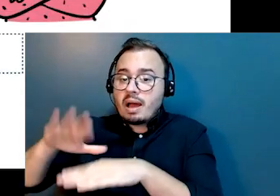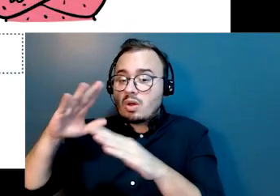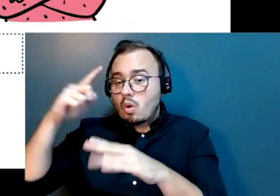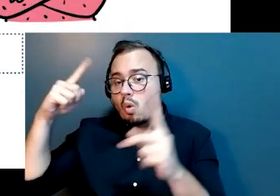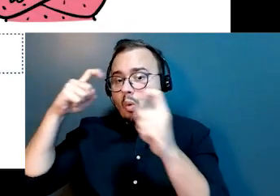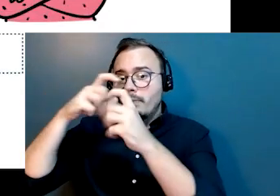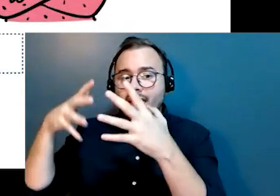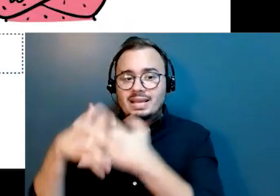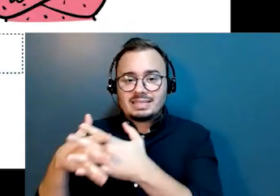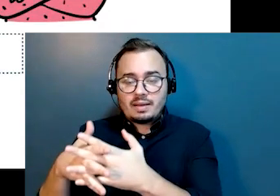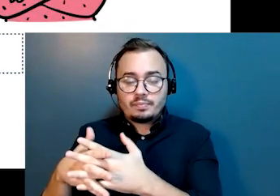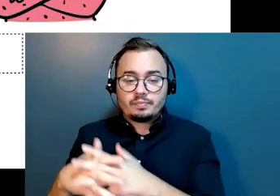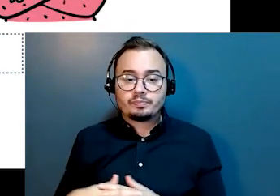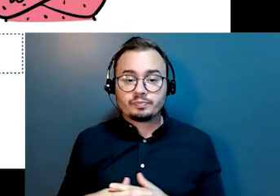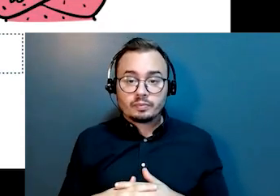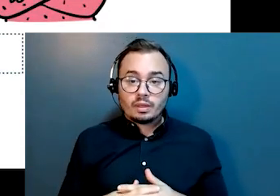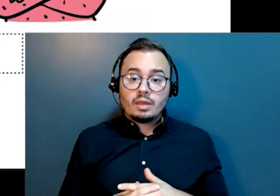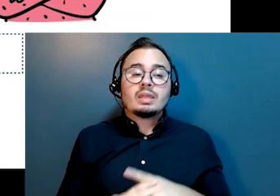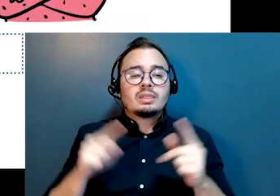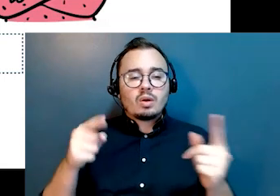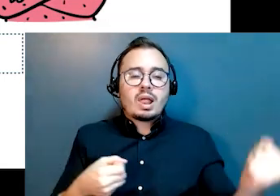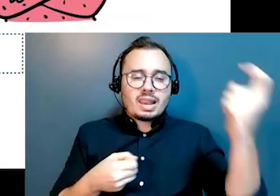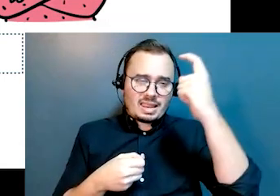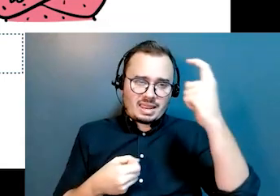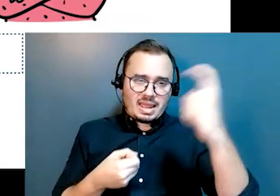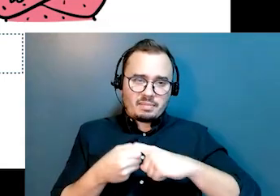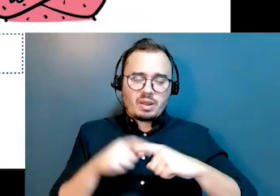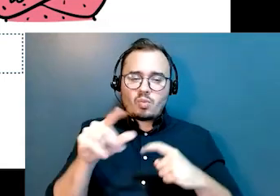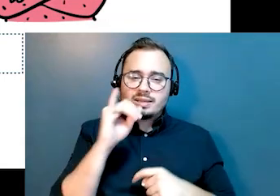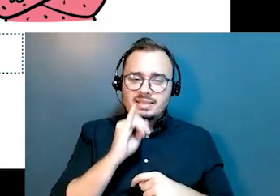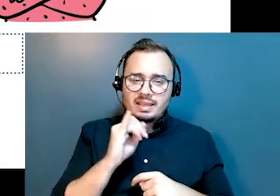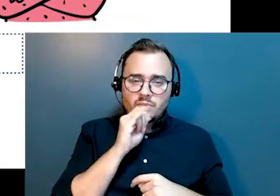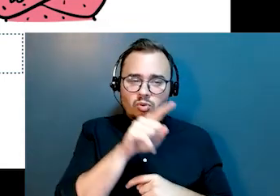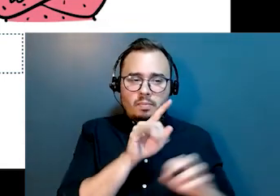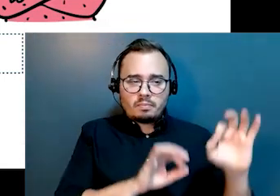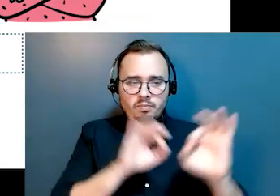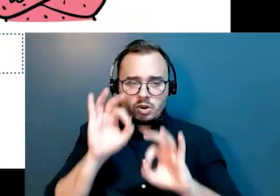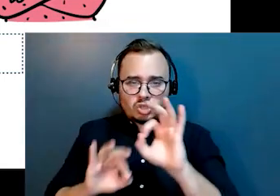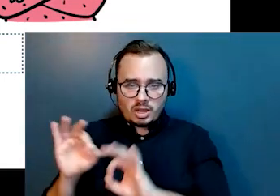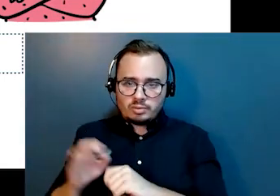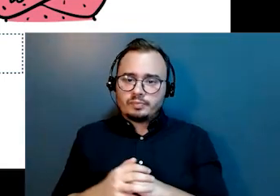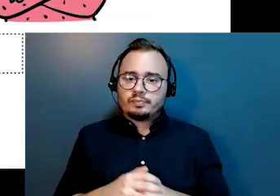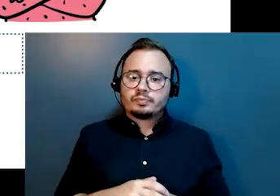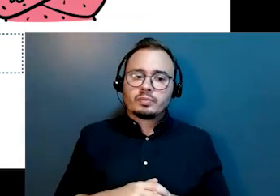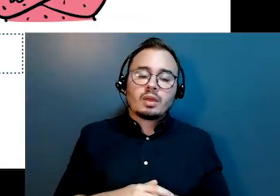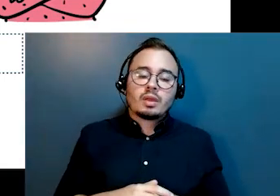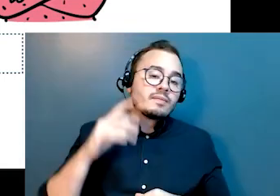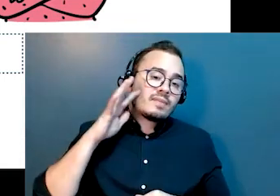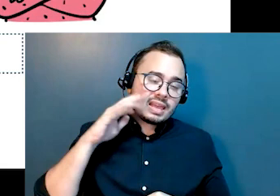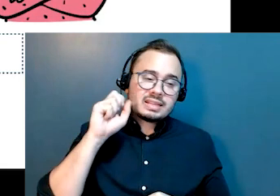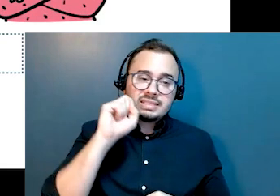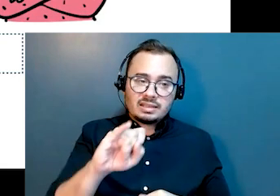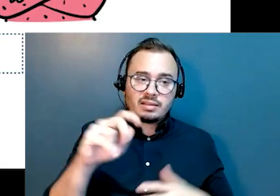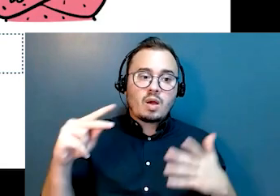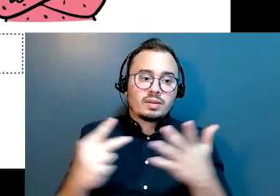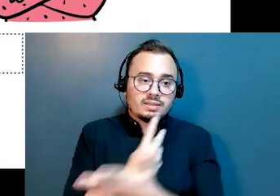Voltando para aquele exemplo dos momentos de um projeto que eu trouxe antes, vamos pensar naquela mesma situação em que a desenvolvedora back-end, a Bárbara,